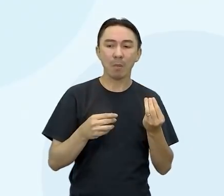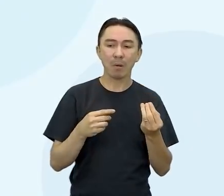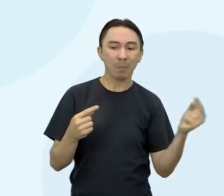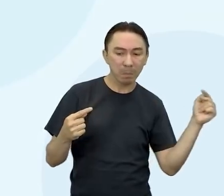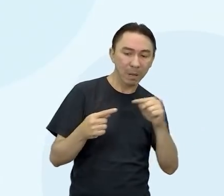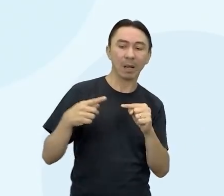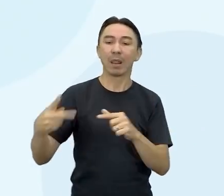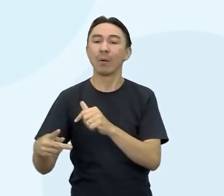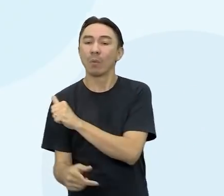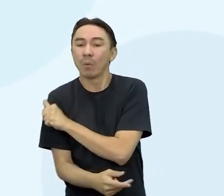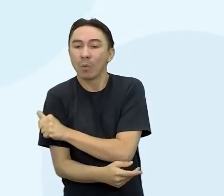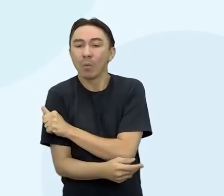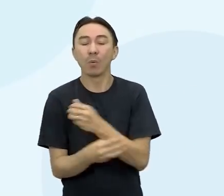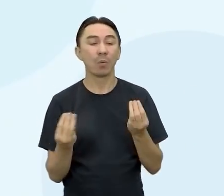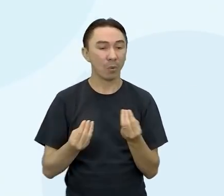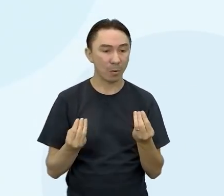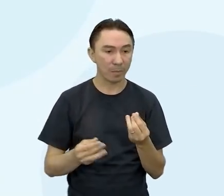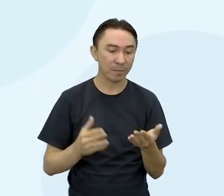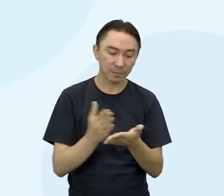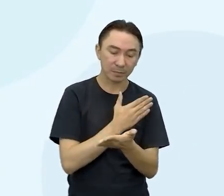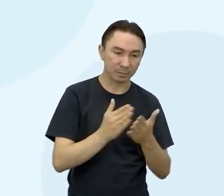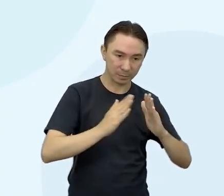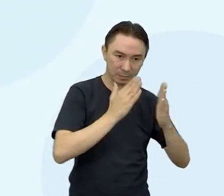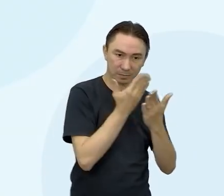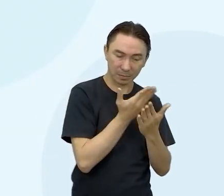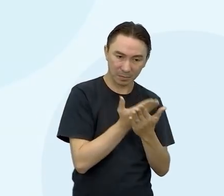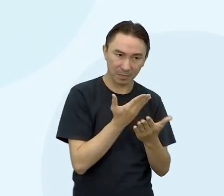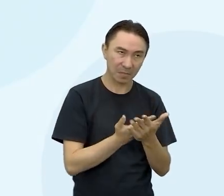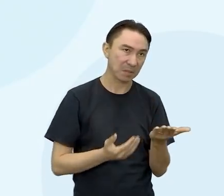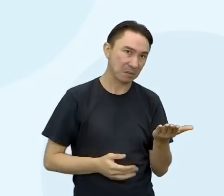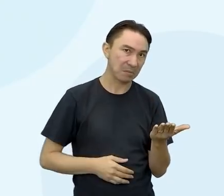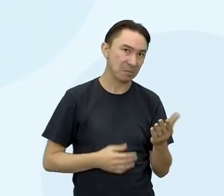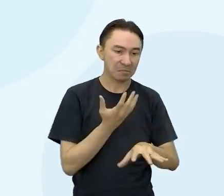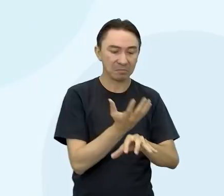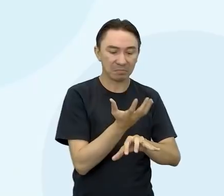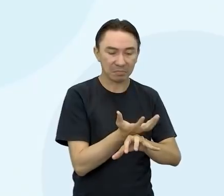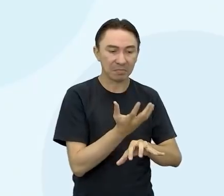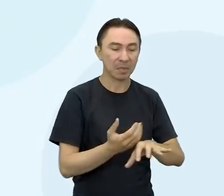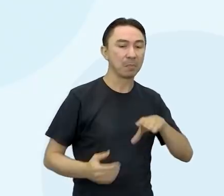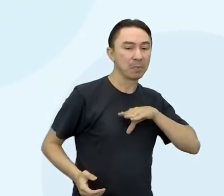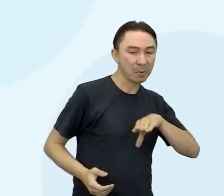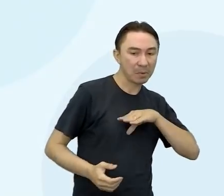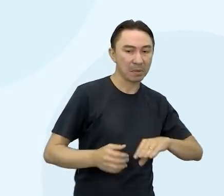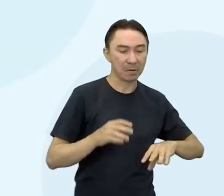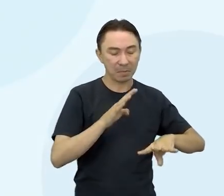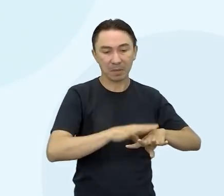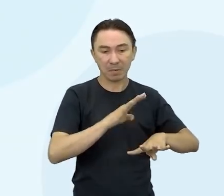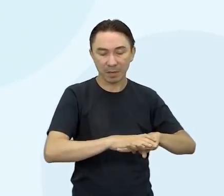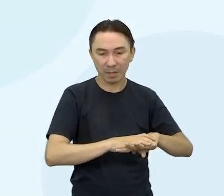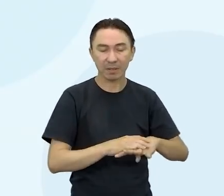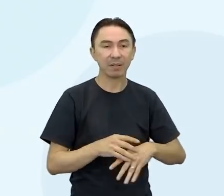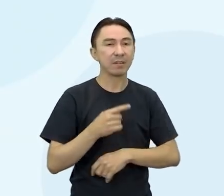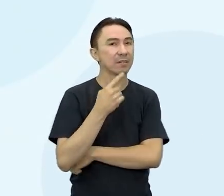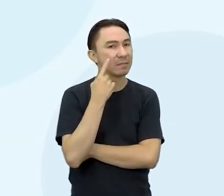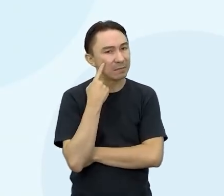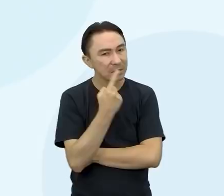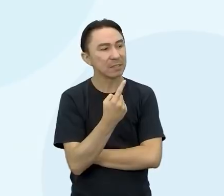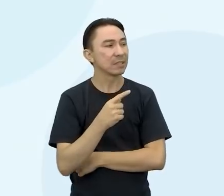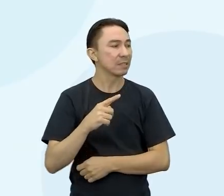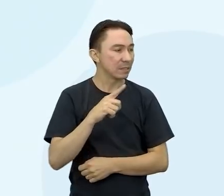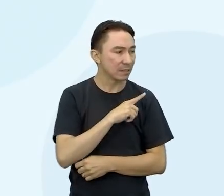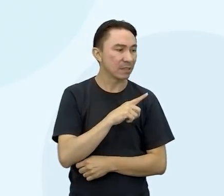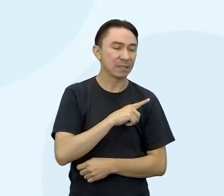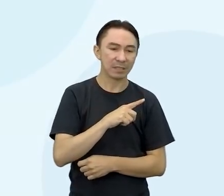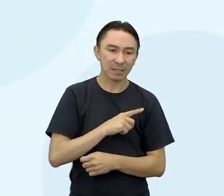muitas escolas, principalmente em língua portuguesa e matemática, já estão aí olhando para a avaliação de entrada, já